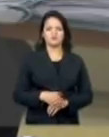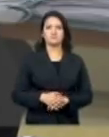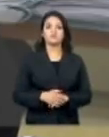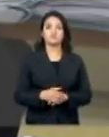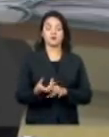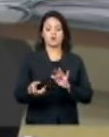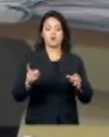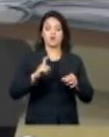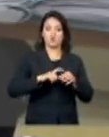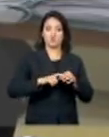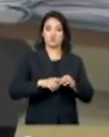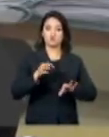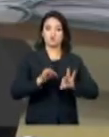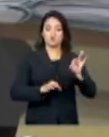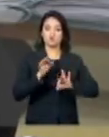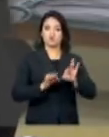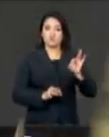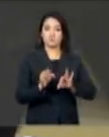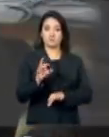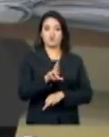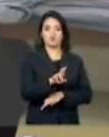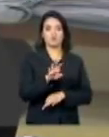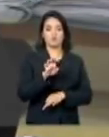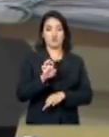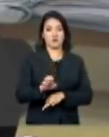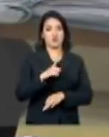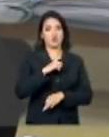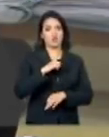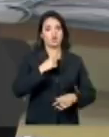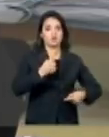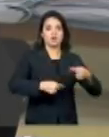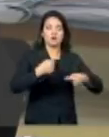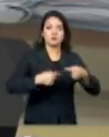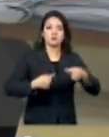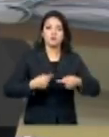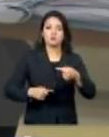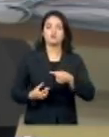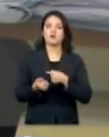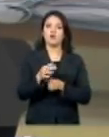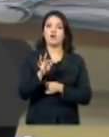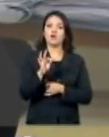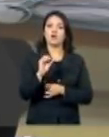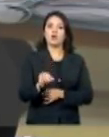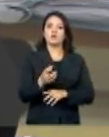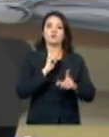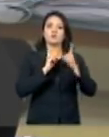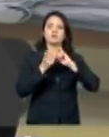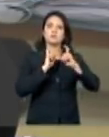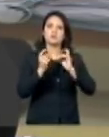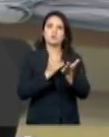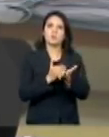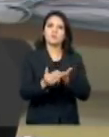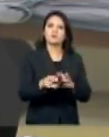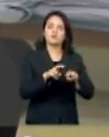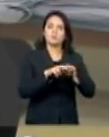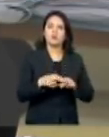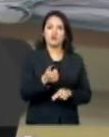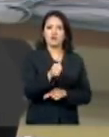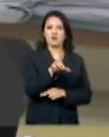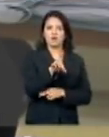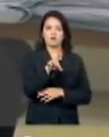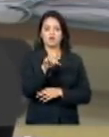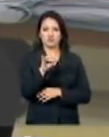jornada e discutisse portaria do ministério da justiça pode revogar a anistia concedida há mais de cinco anos